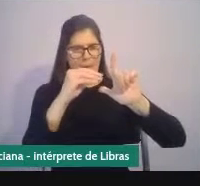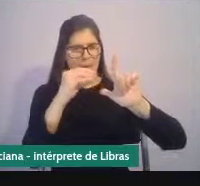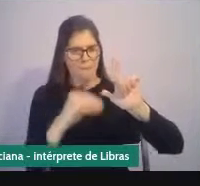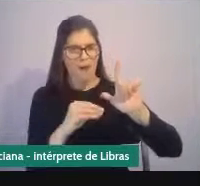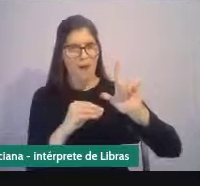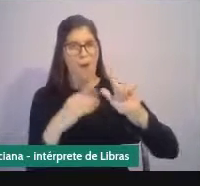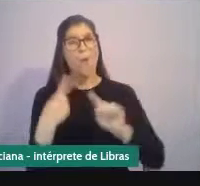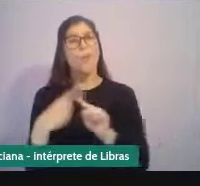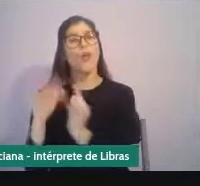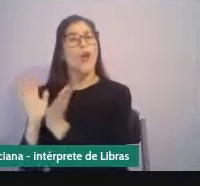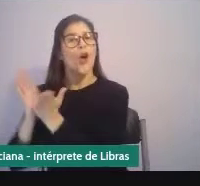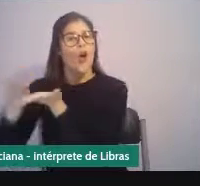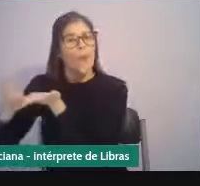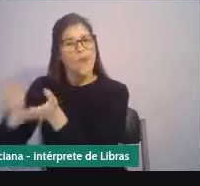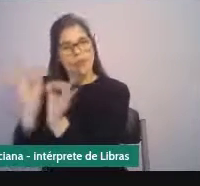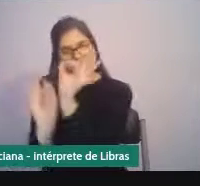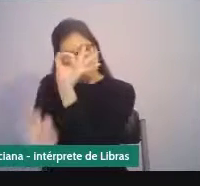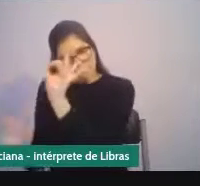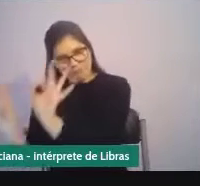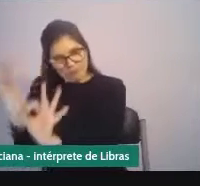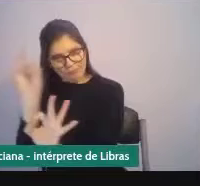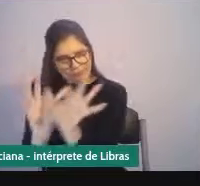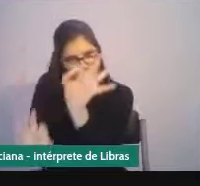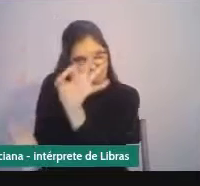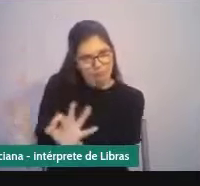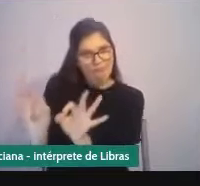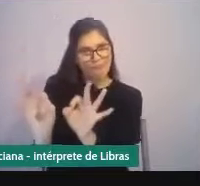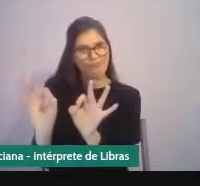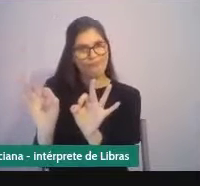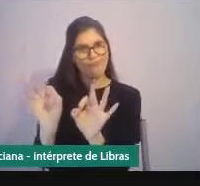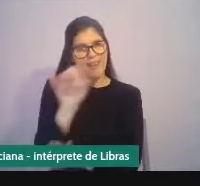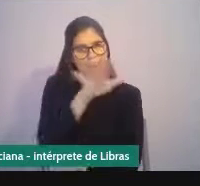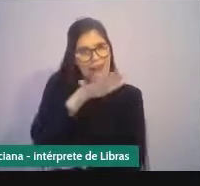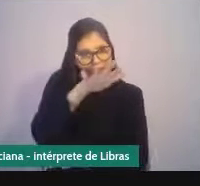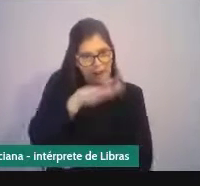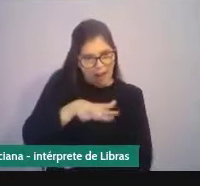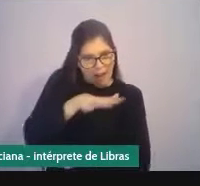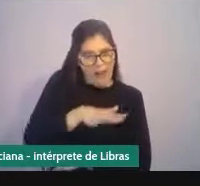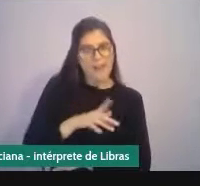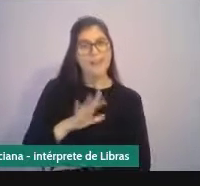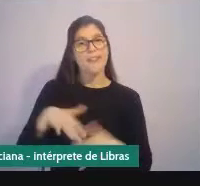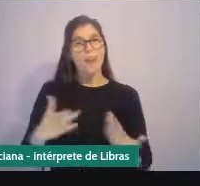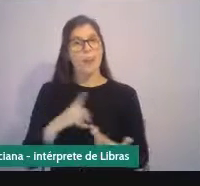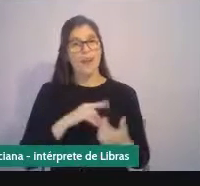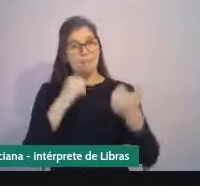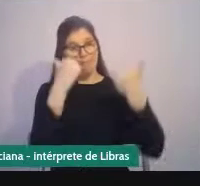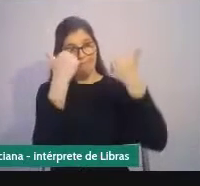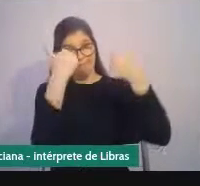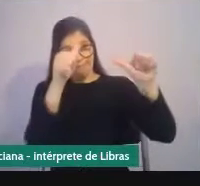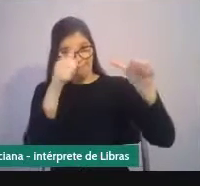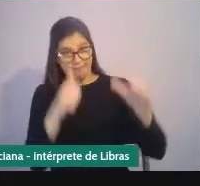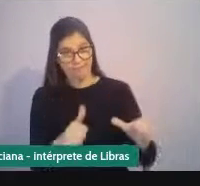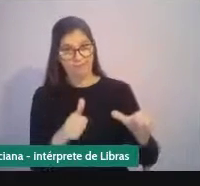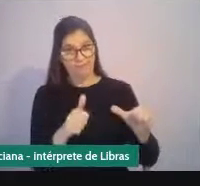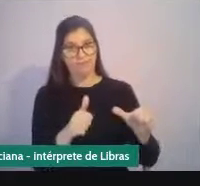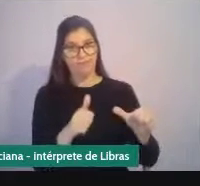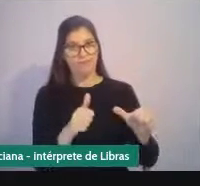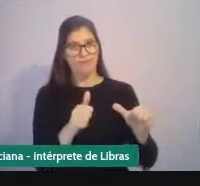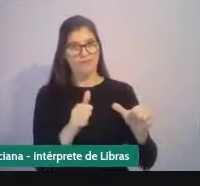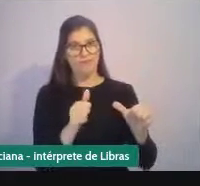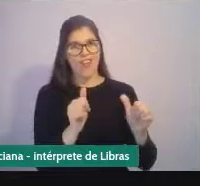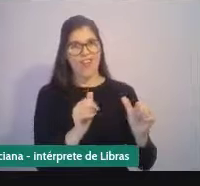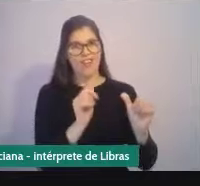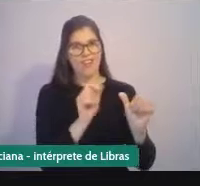comissões articuladas entre os campos por eixo. Então, aqui a gente tem o card da resenha, dividido em 2, para caber no